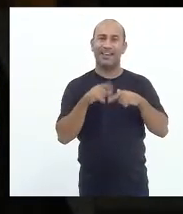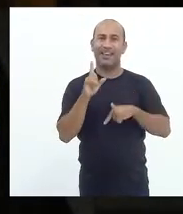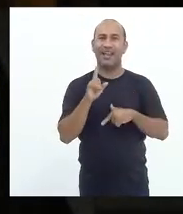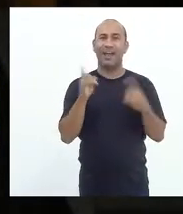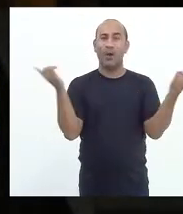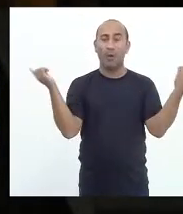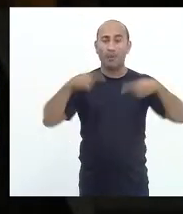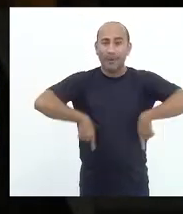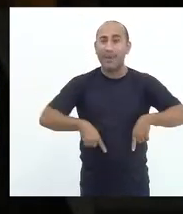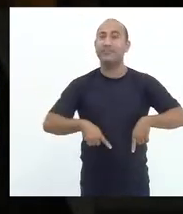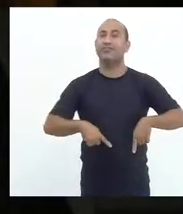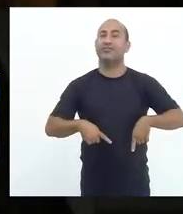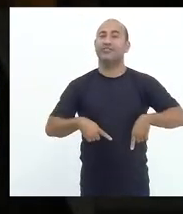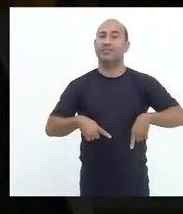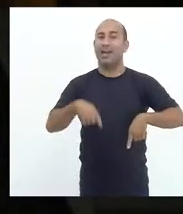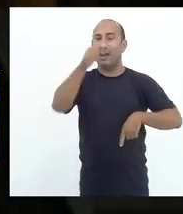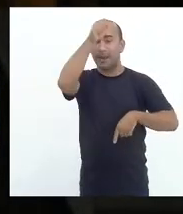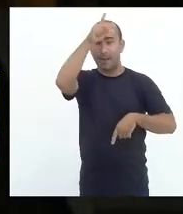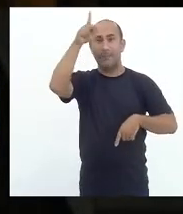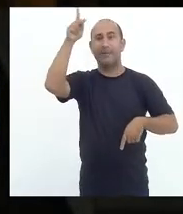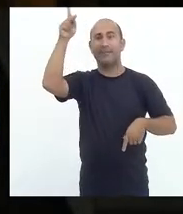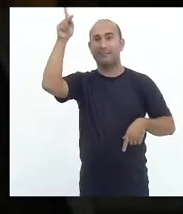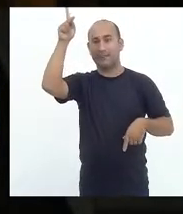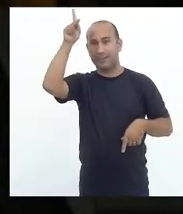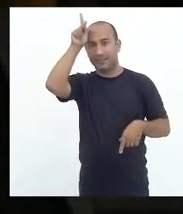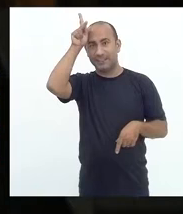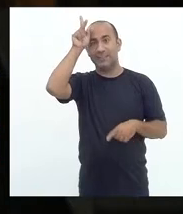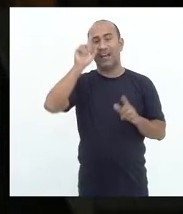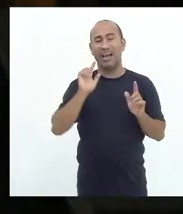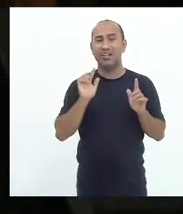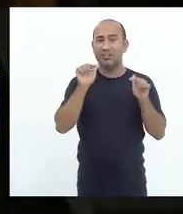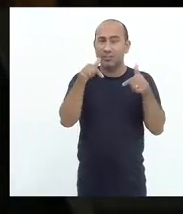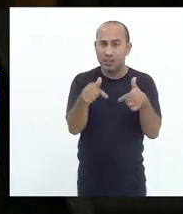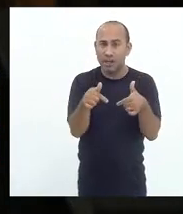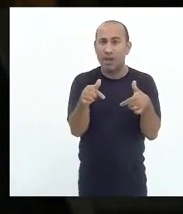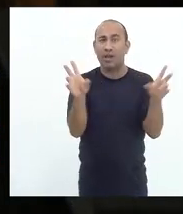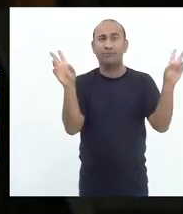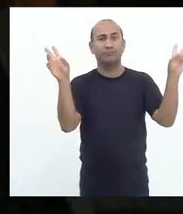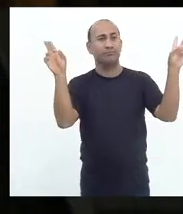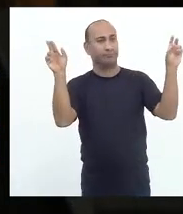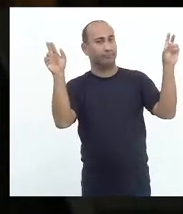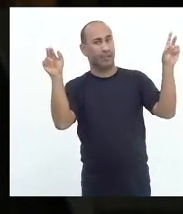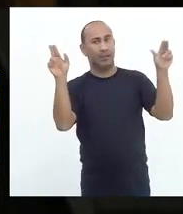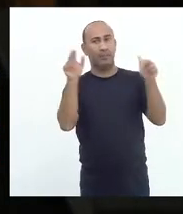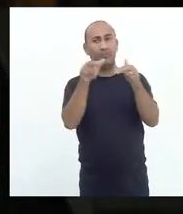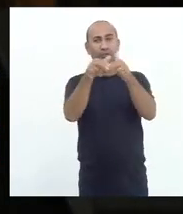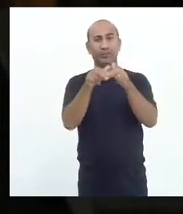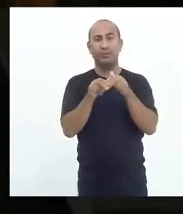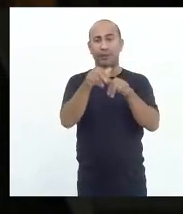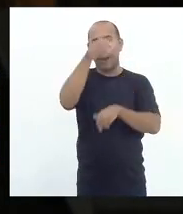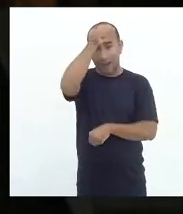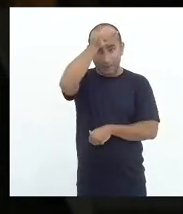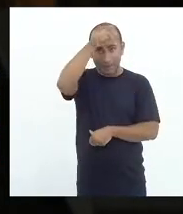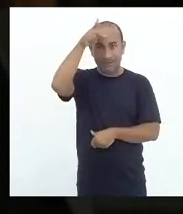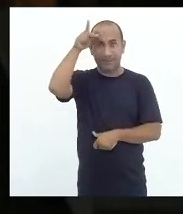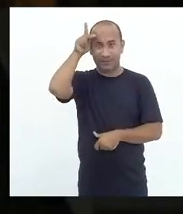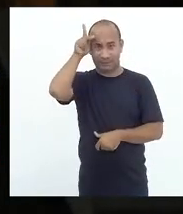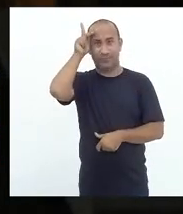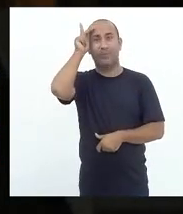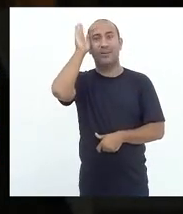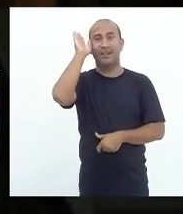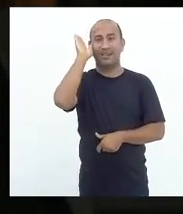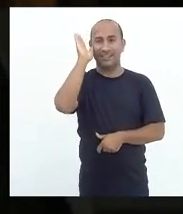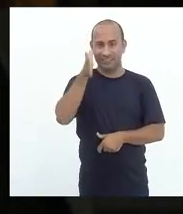à prefeitura legislar sobre essa questão, porque é a prefeitura que